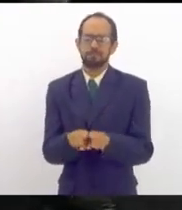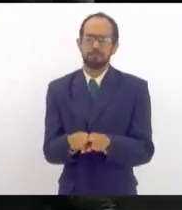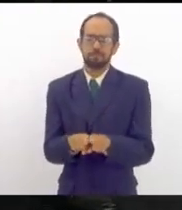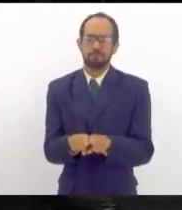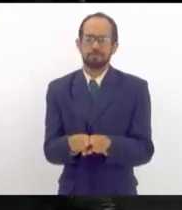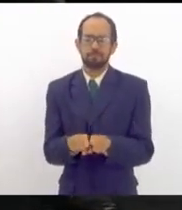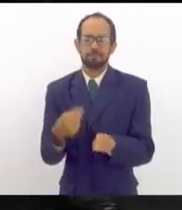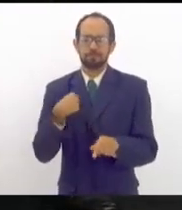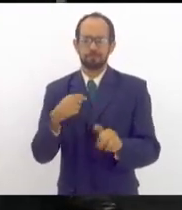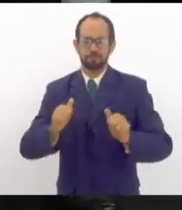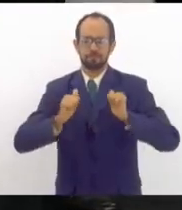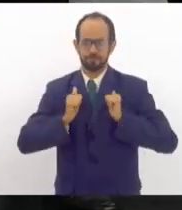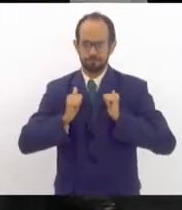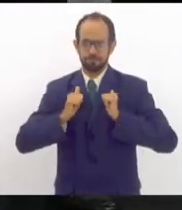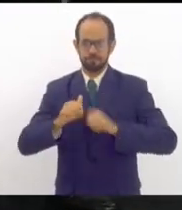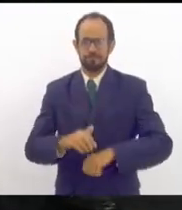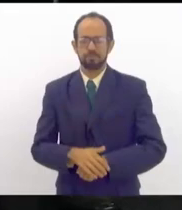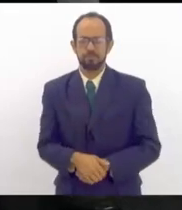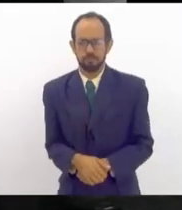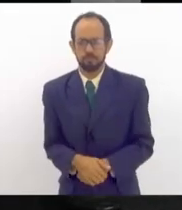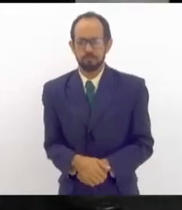eu me abstive